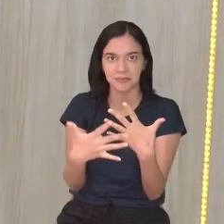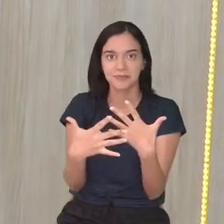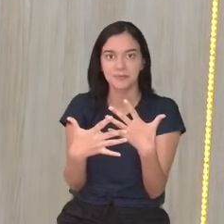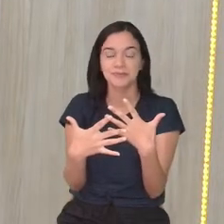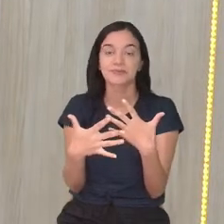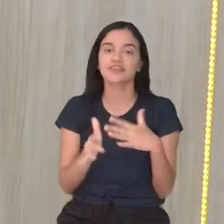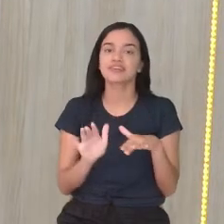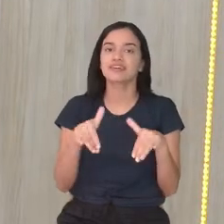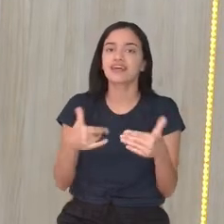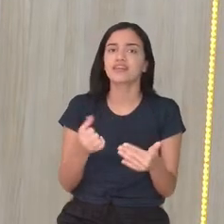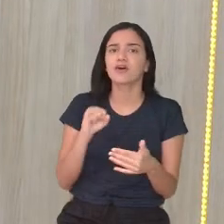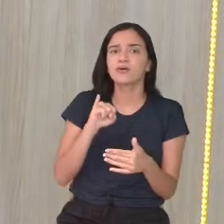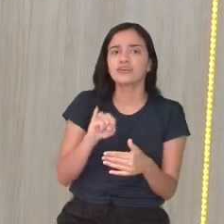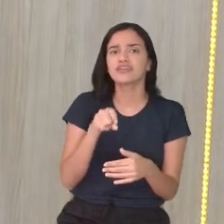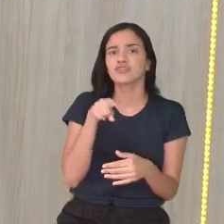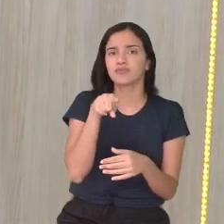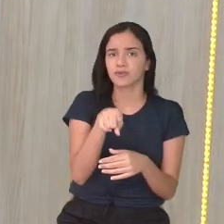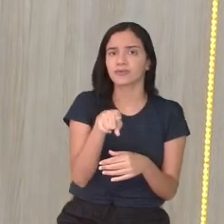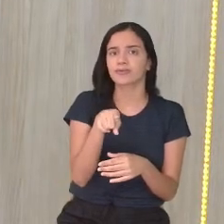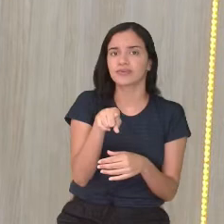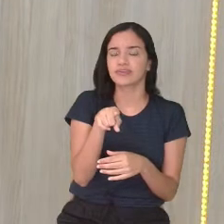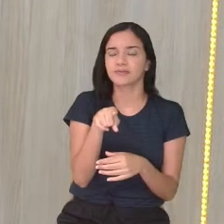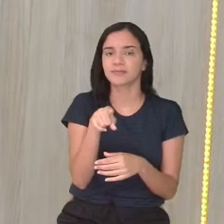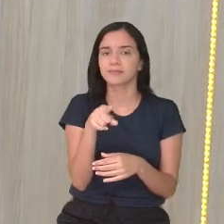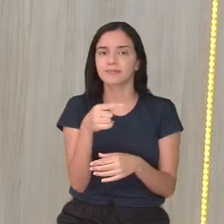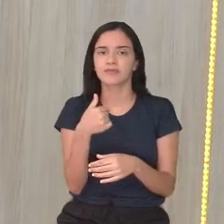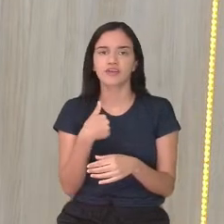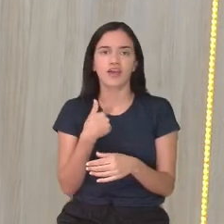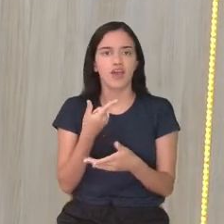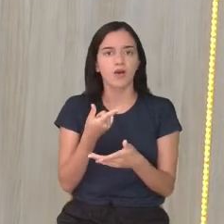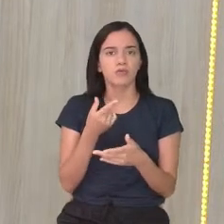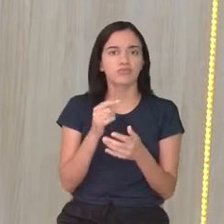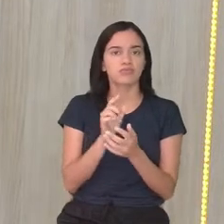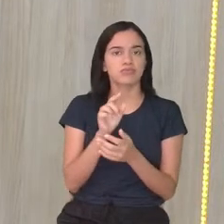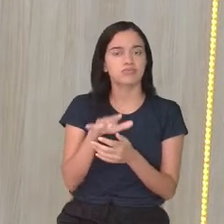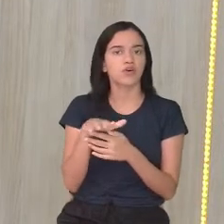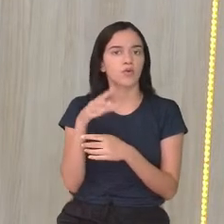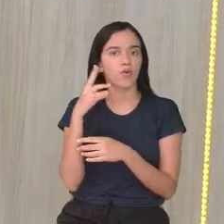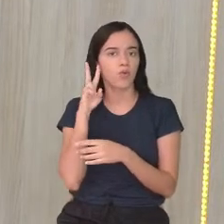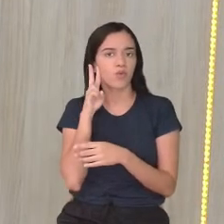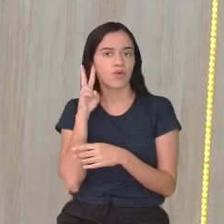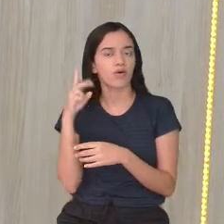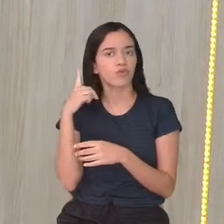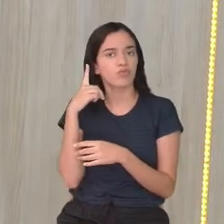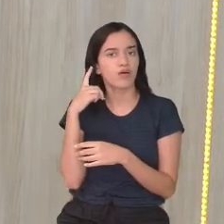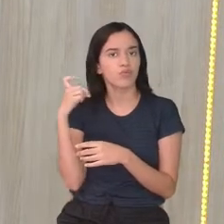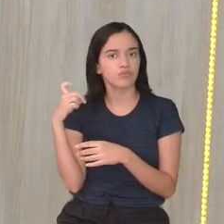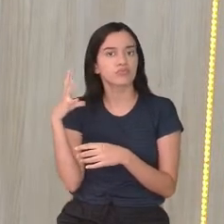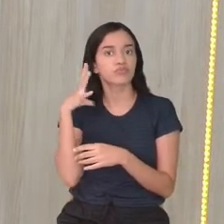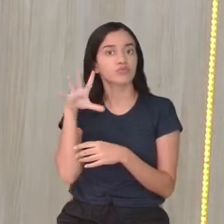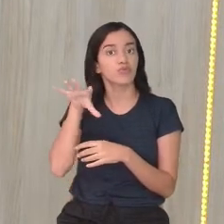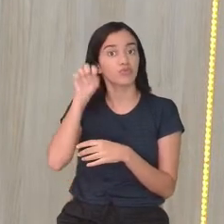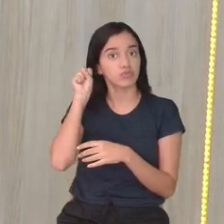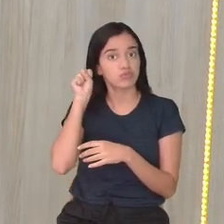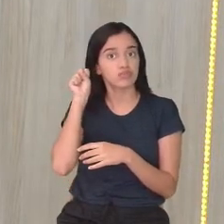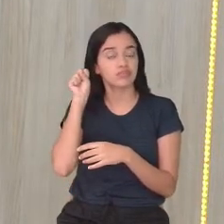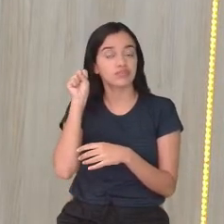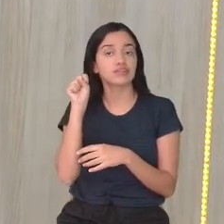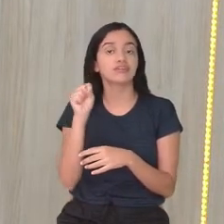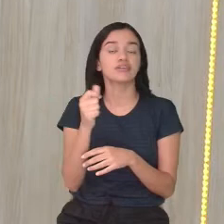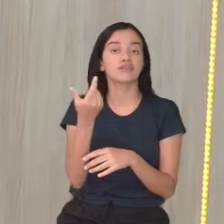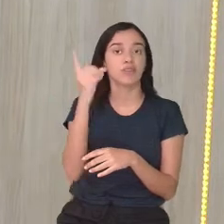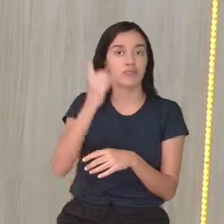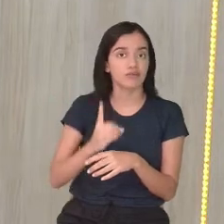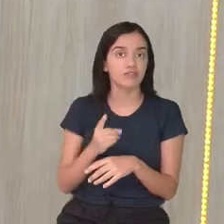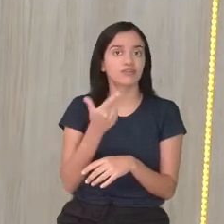sinais. Então, se você aí, mesmo que você seja uma pessoa ouvinte, né, não seja uma pessoa com deficiência